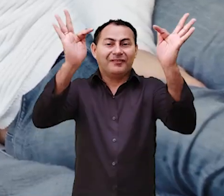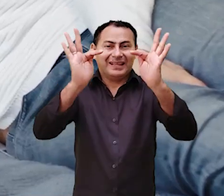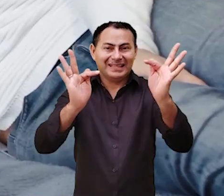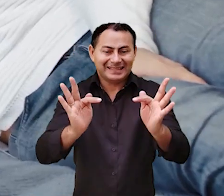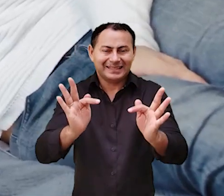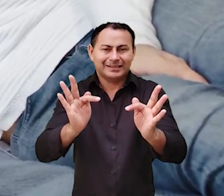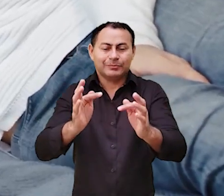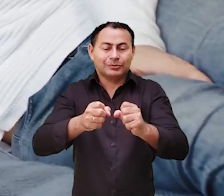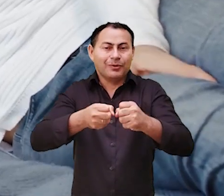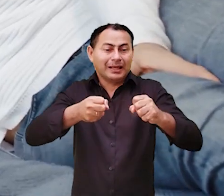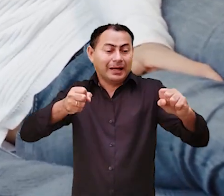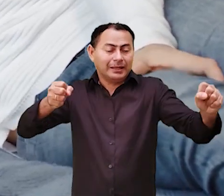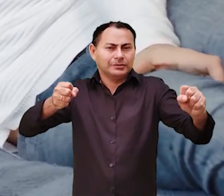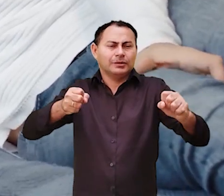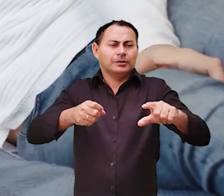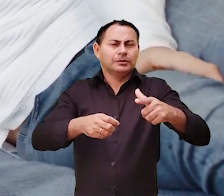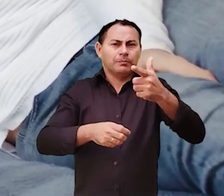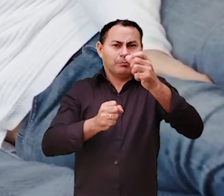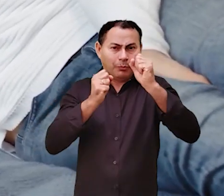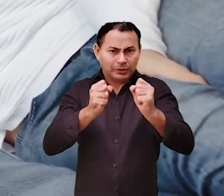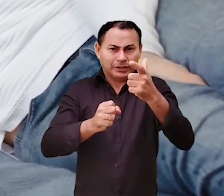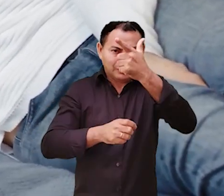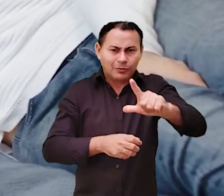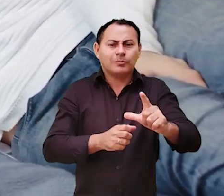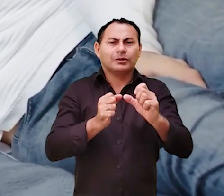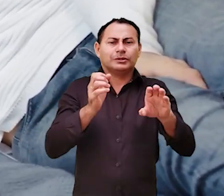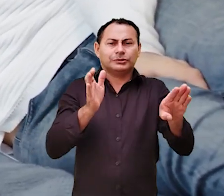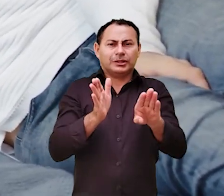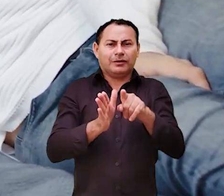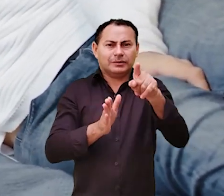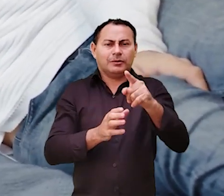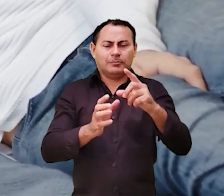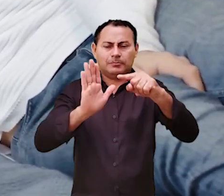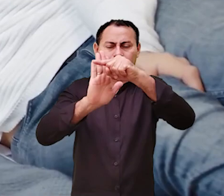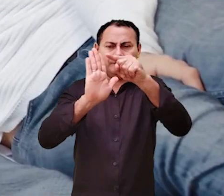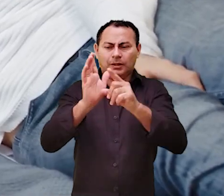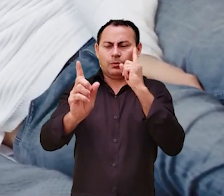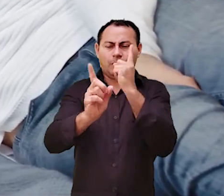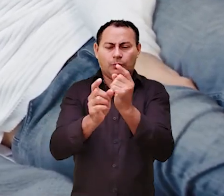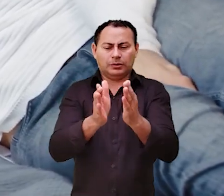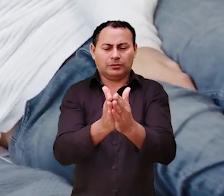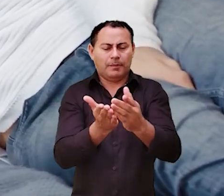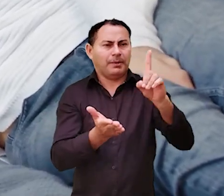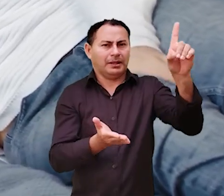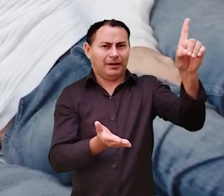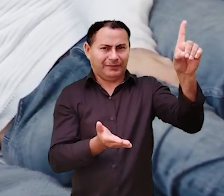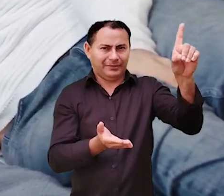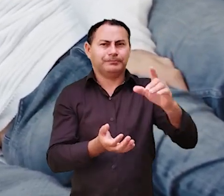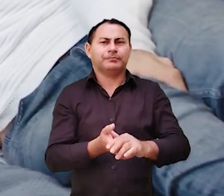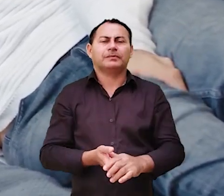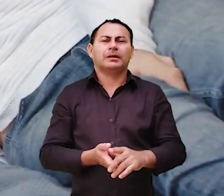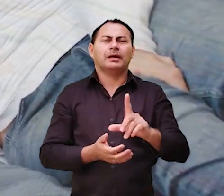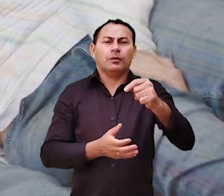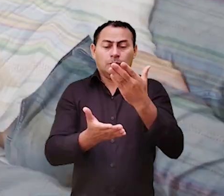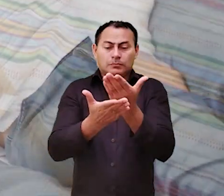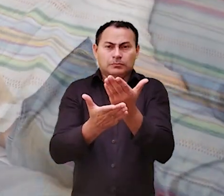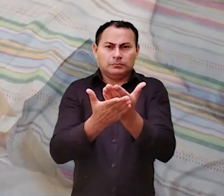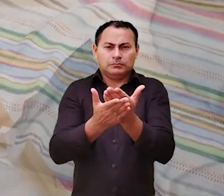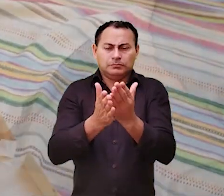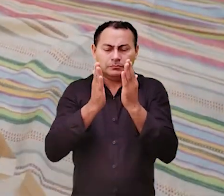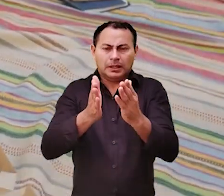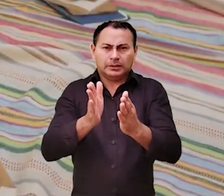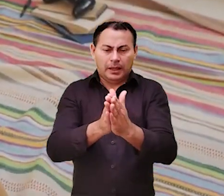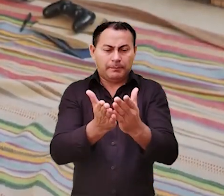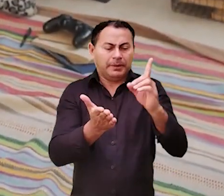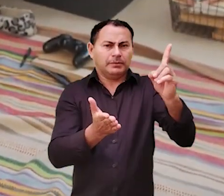É uma felicidade muito grande outra vez poder estar chegando até você com o programa Encontro com a Palavra. Esse é um